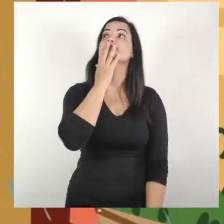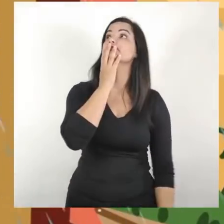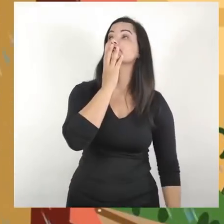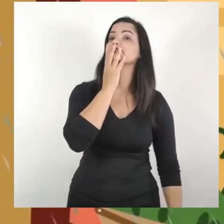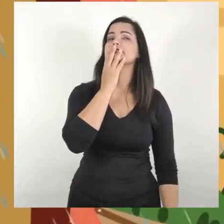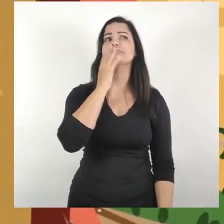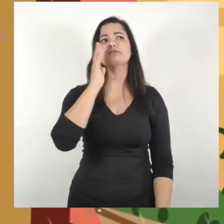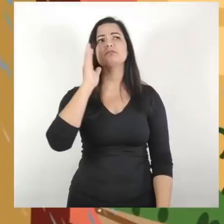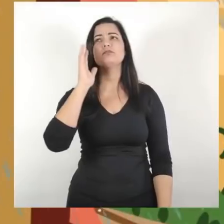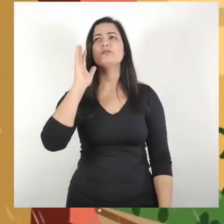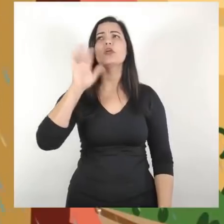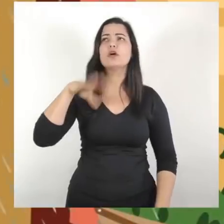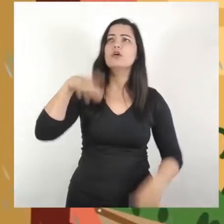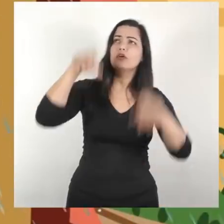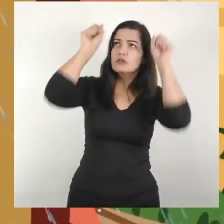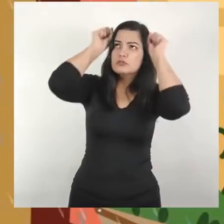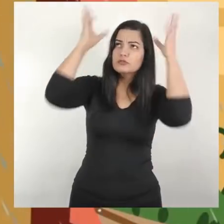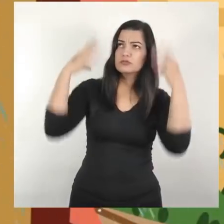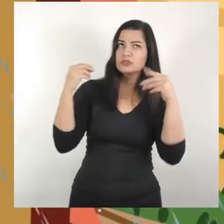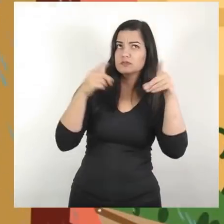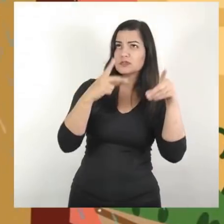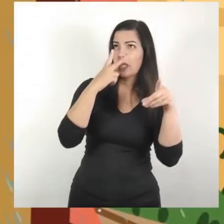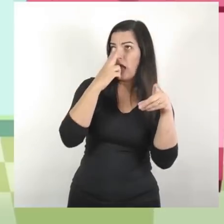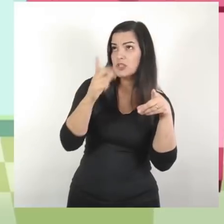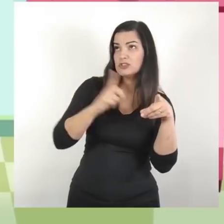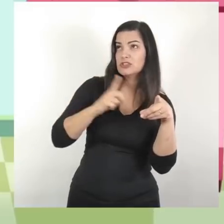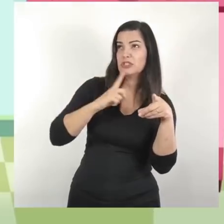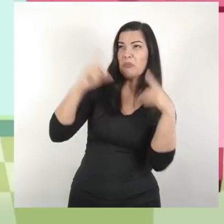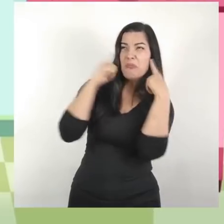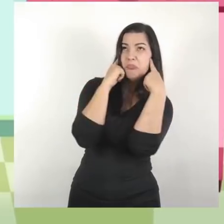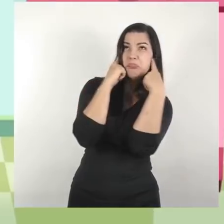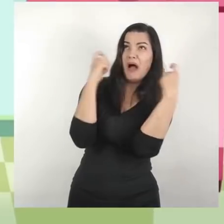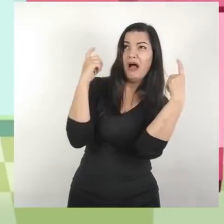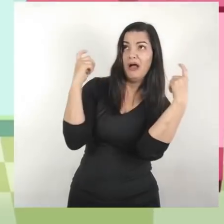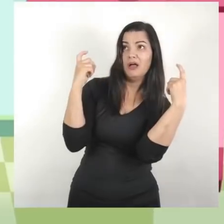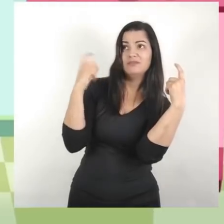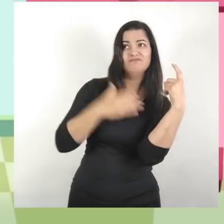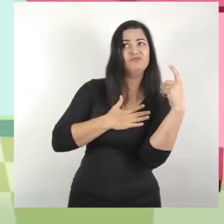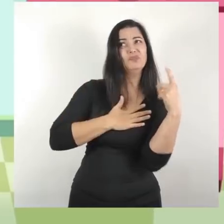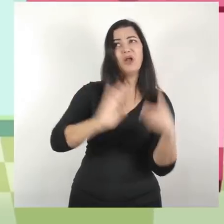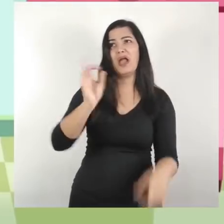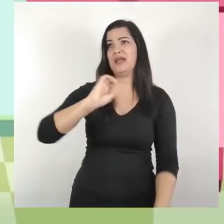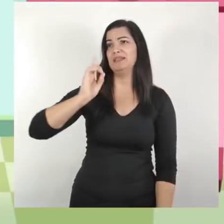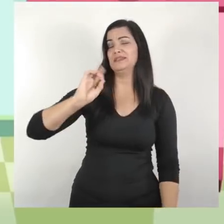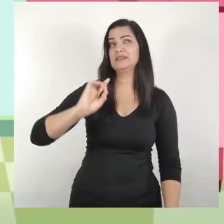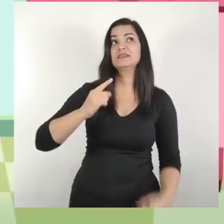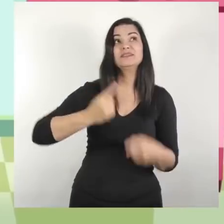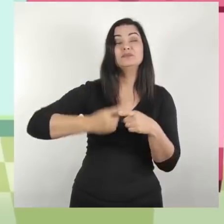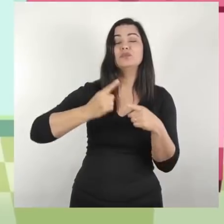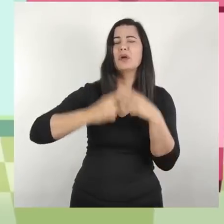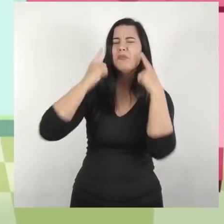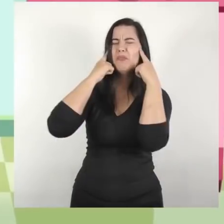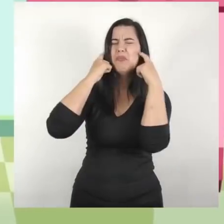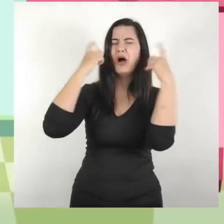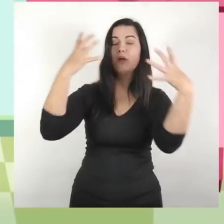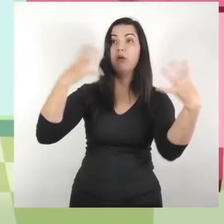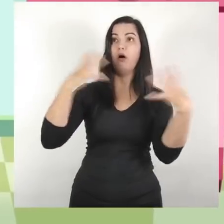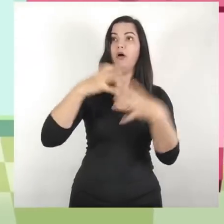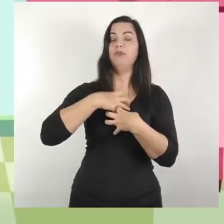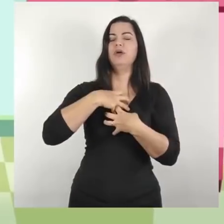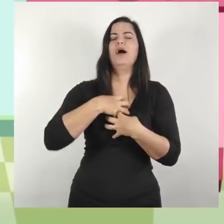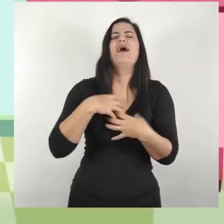Luna, você não acha que vai ter trovão, né? Eu não gosto de trovão. Eles fazem barulho